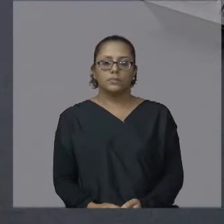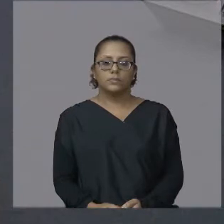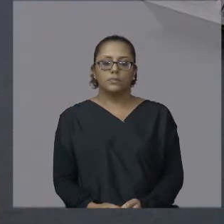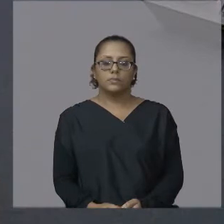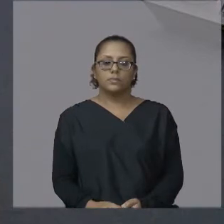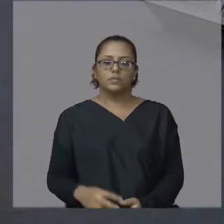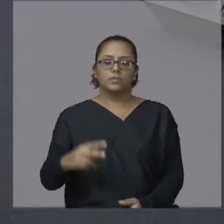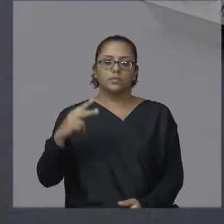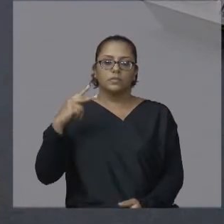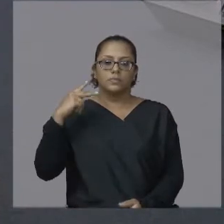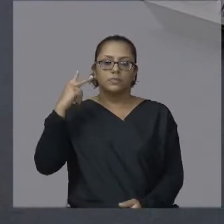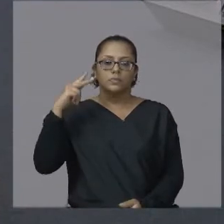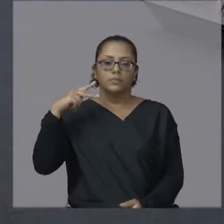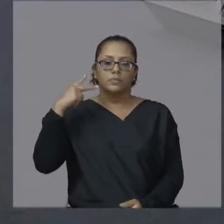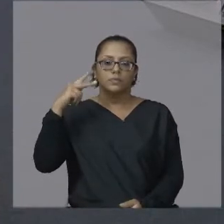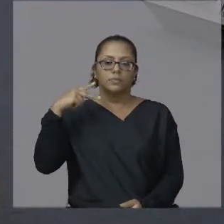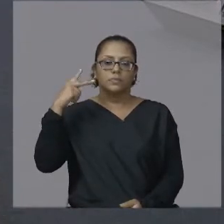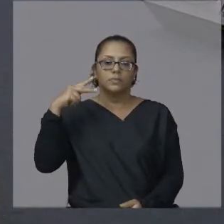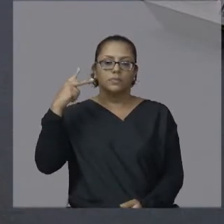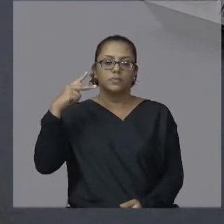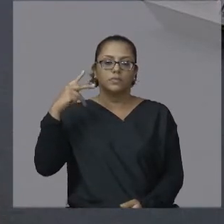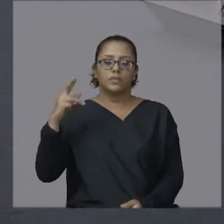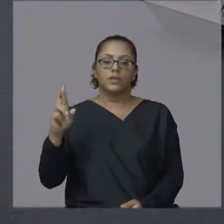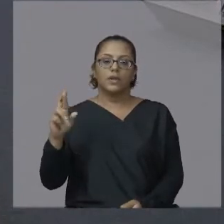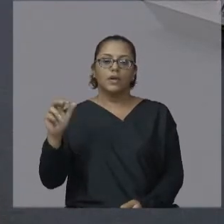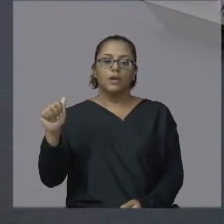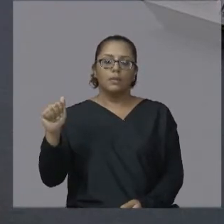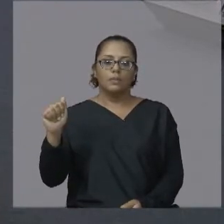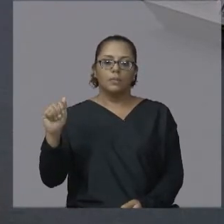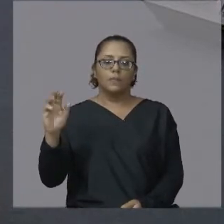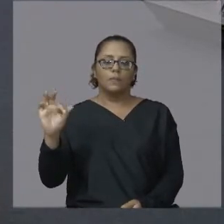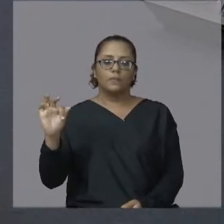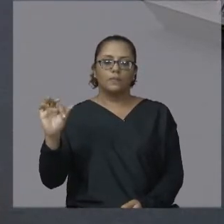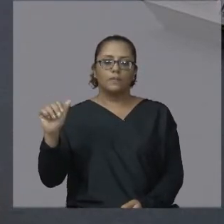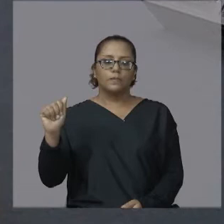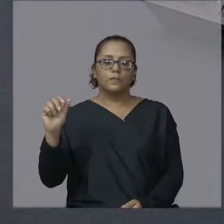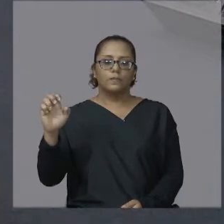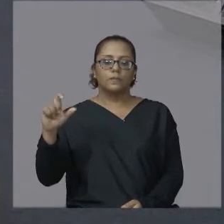Vereador Rafael Pascucci.